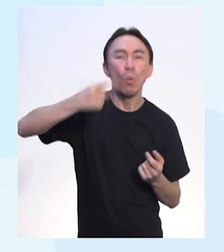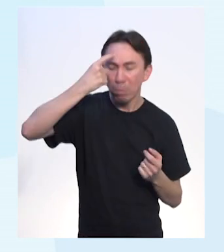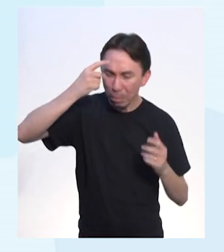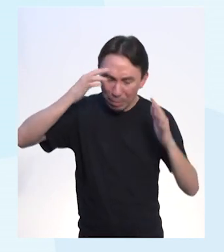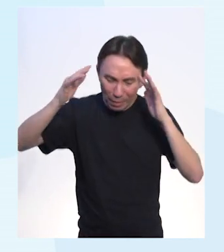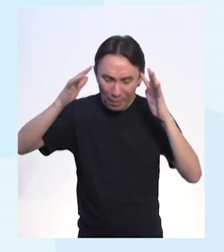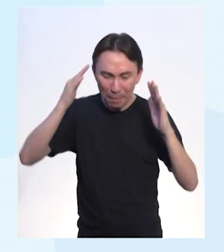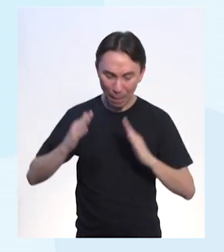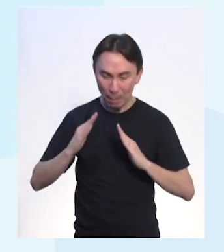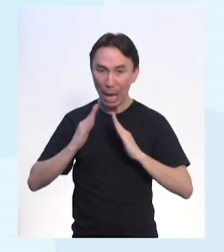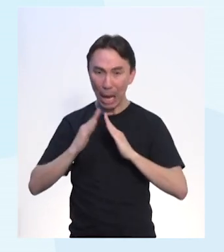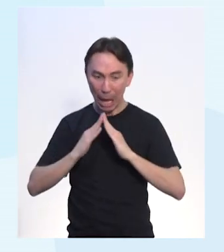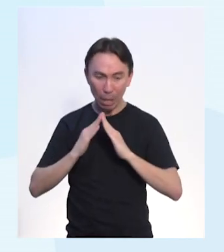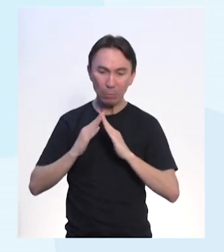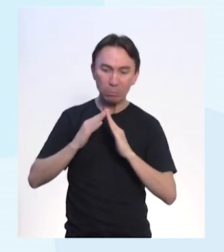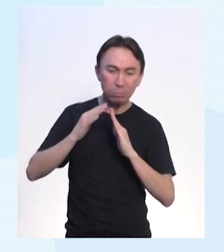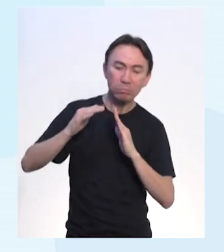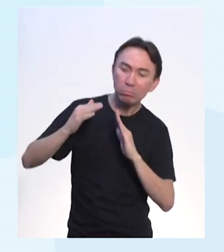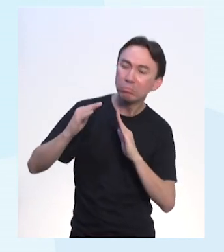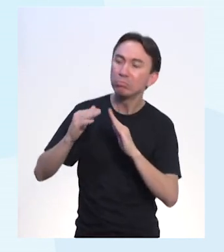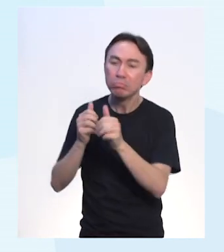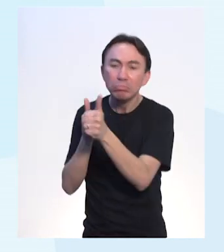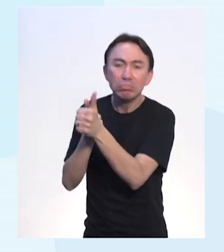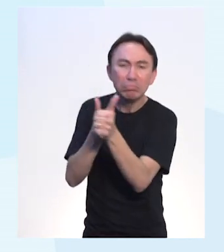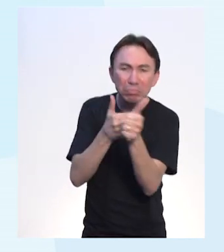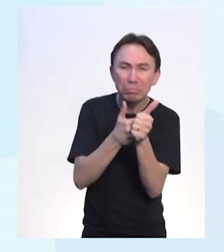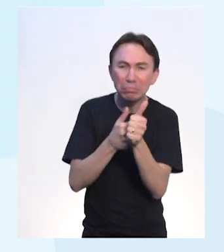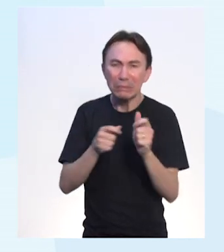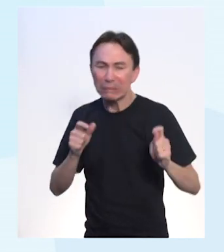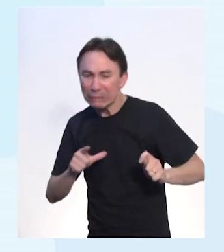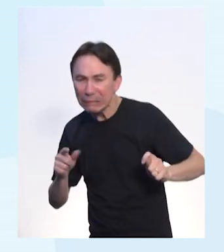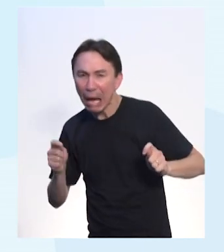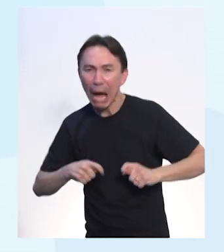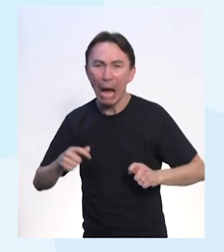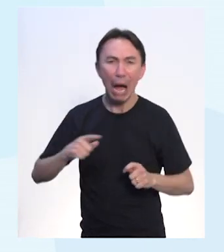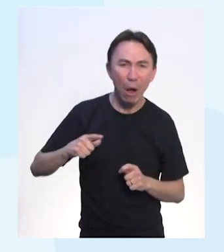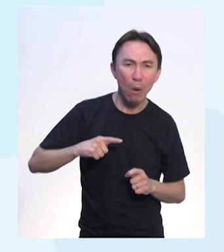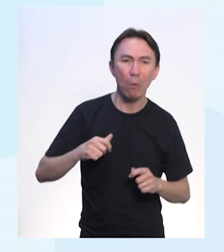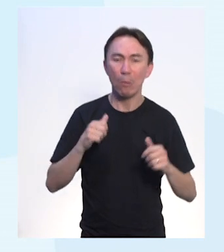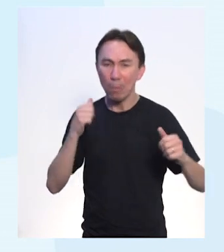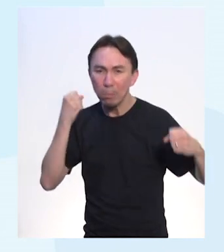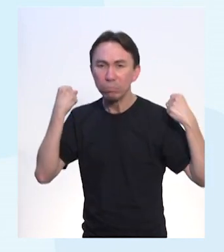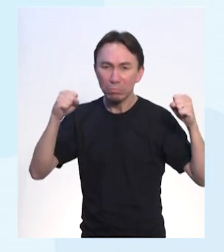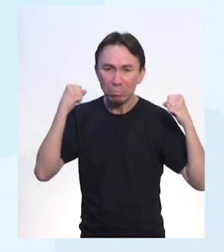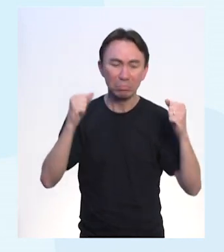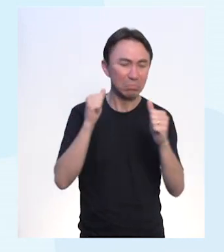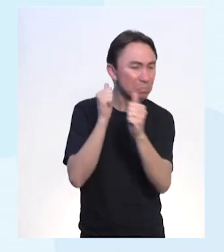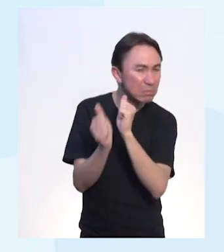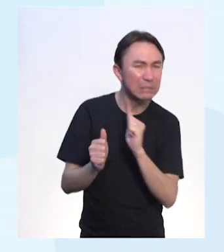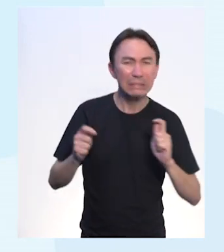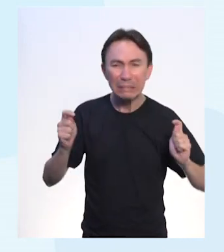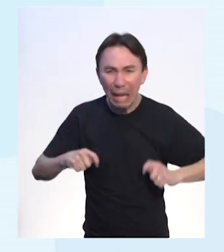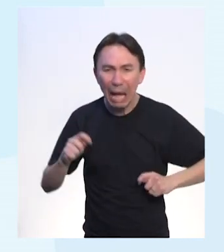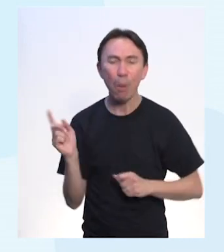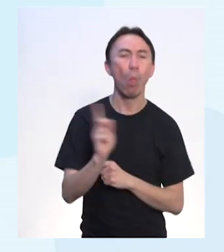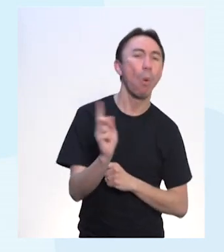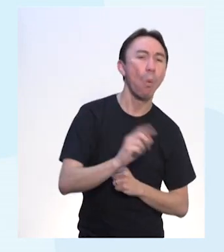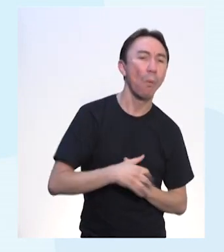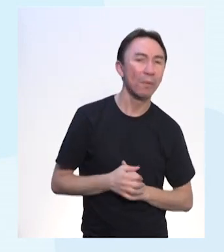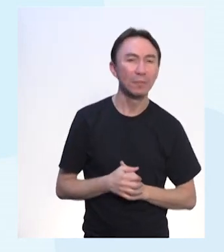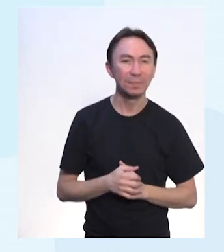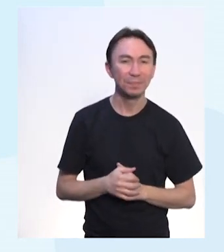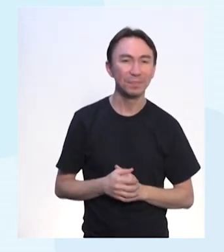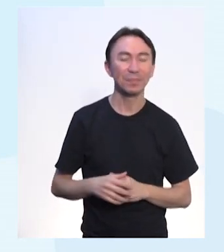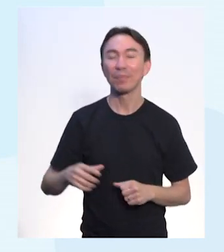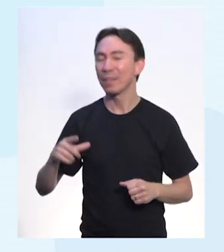moro, tem lugar que eu possa desenvolver alguma prática? Não tem. A gente vai discutir um pouquinho aqui. Nono ano. E aquela pergunta